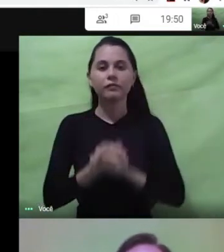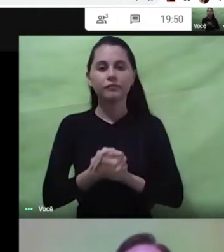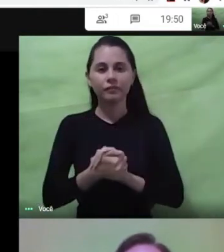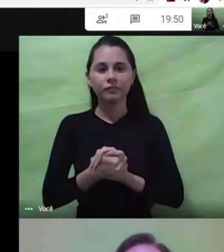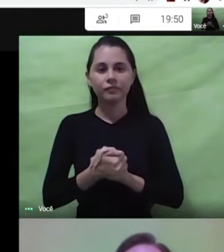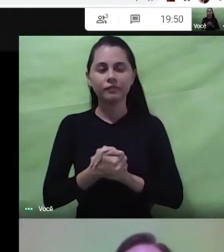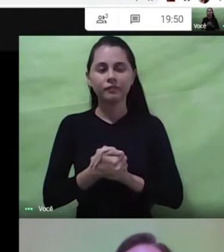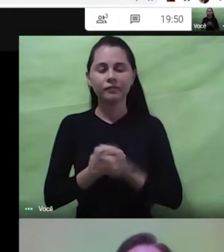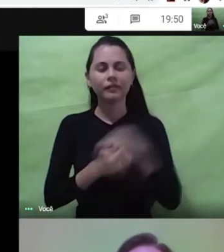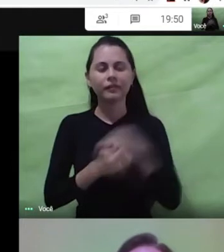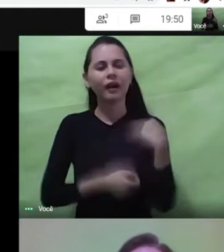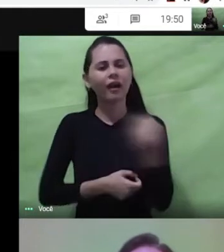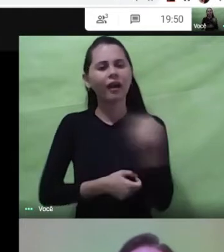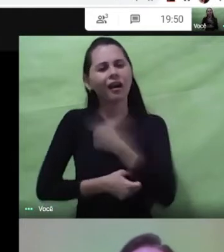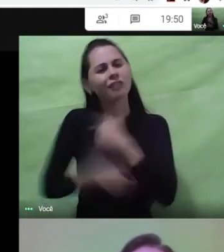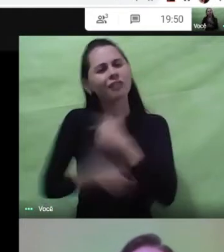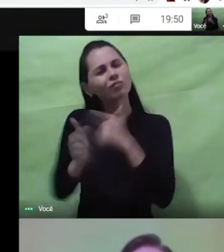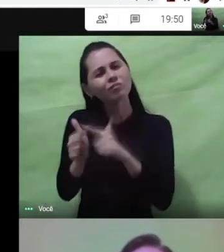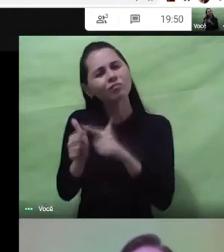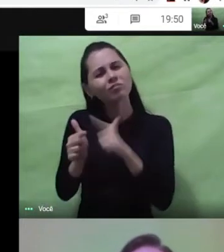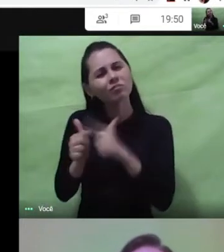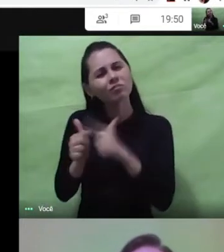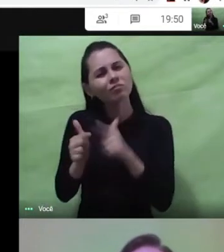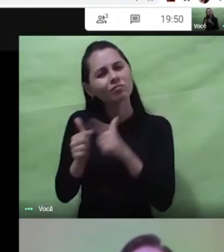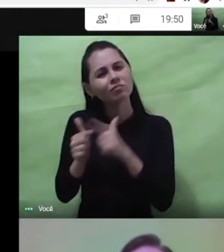O nosso problema: